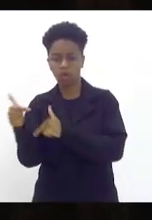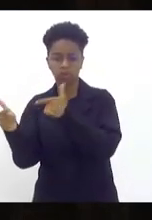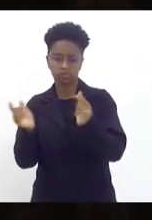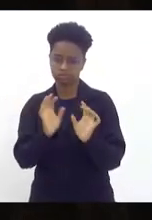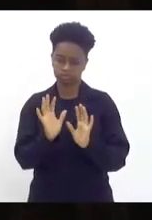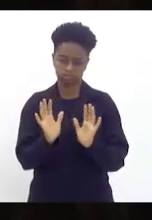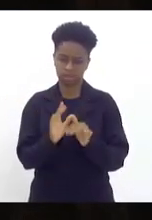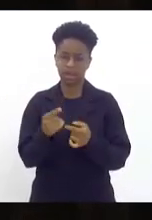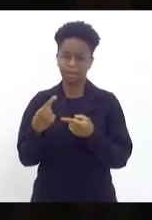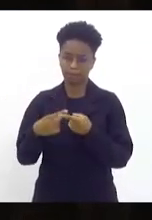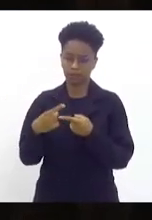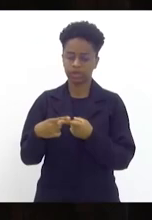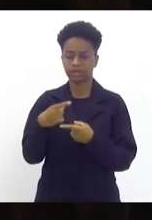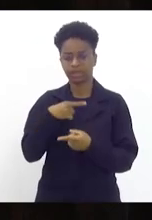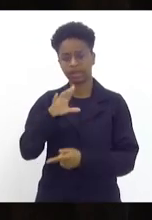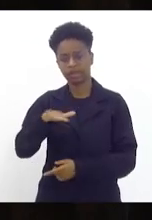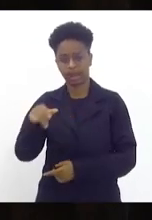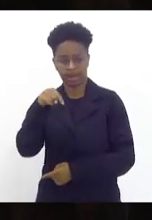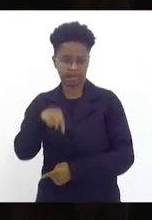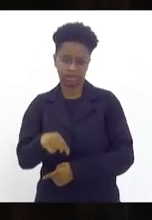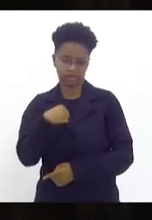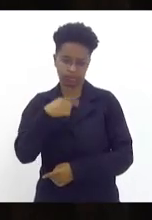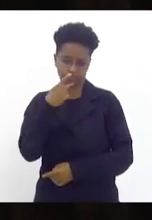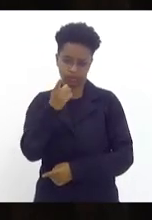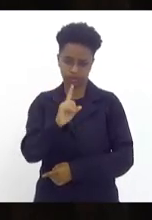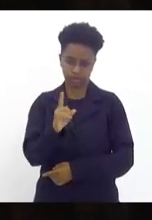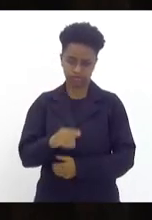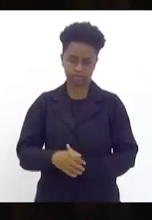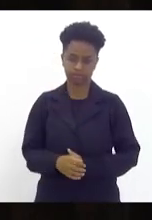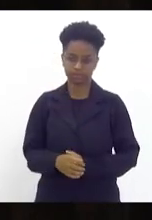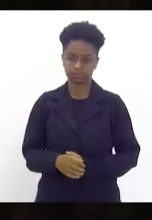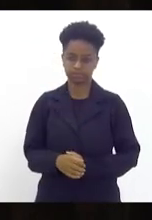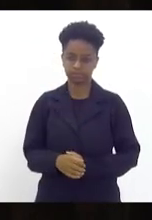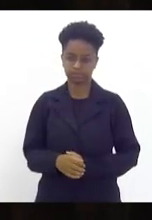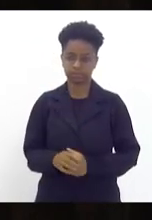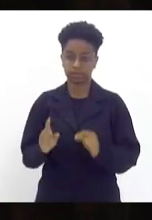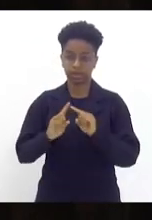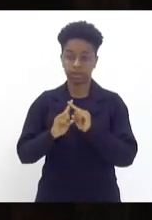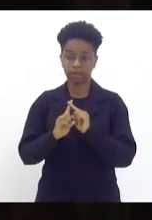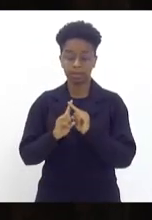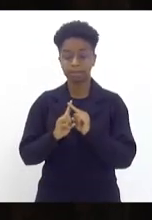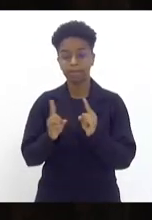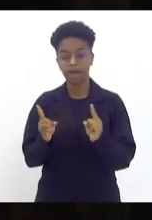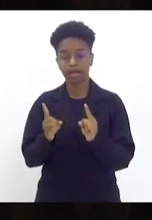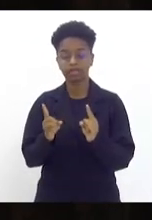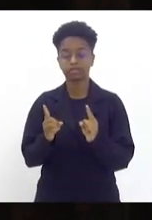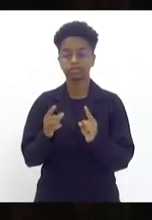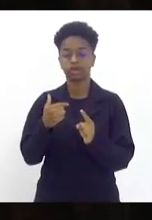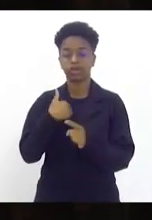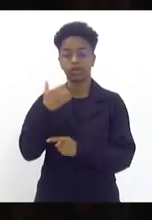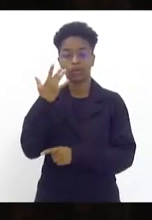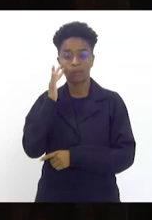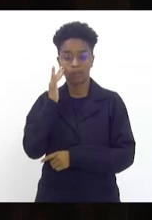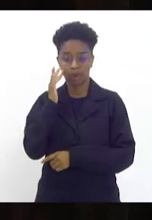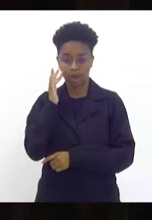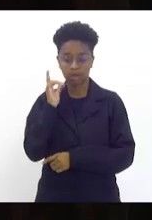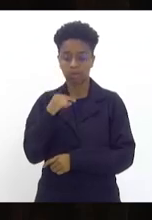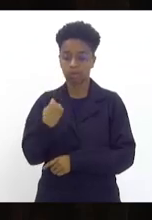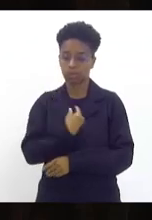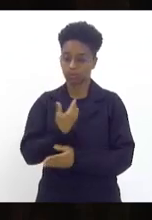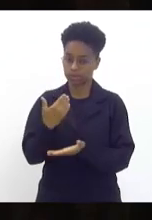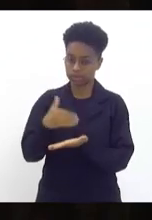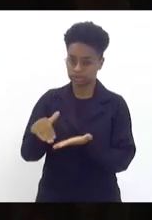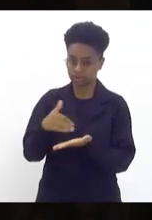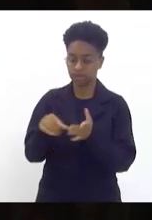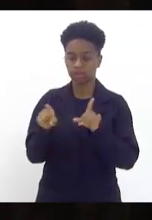porque tem crianças aqui, não queria tocar nisso. Mas, nesse sentido, e eu acho que a nossa secretaria e